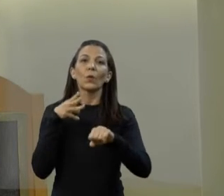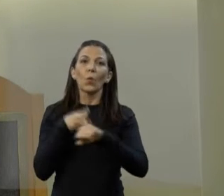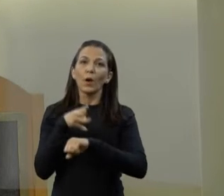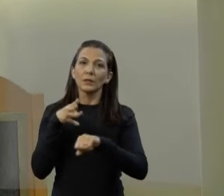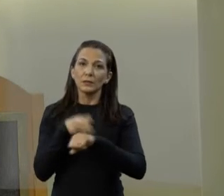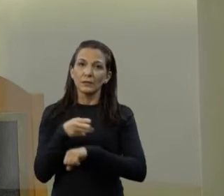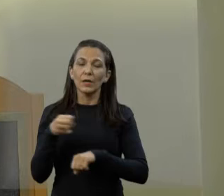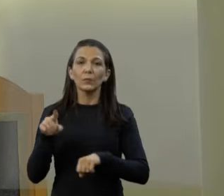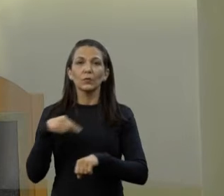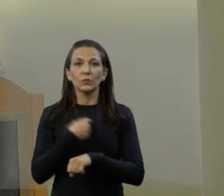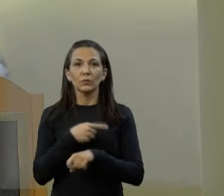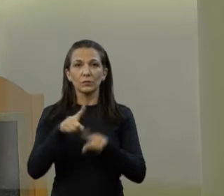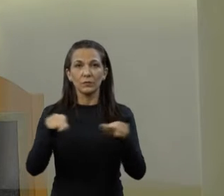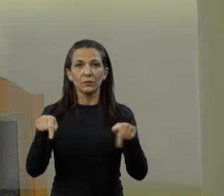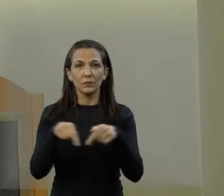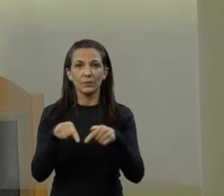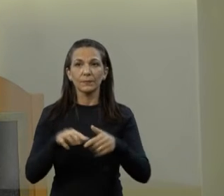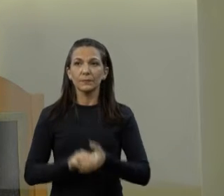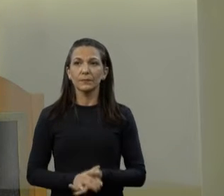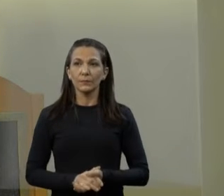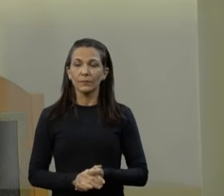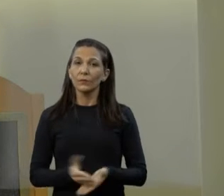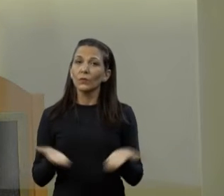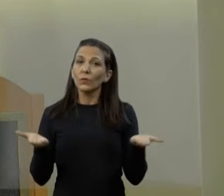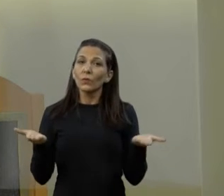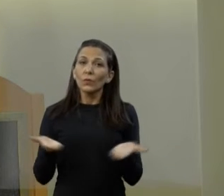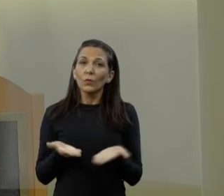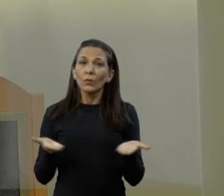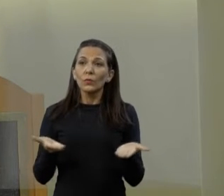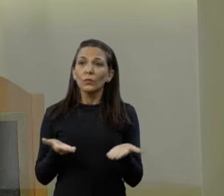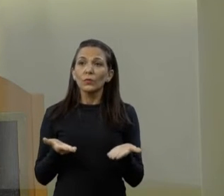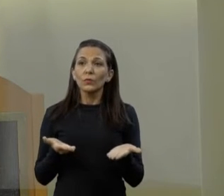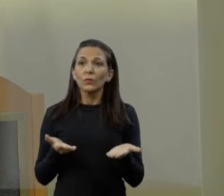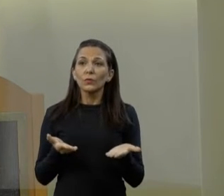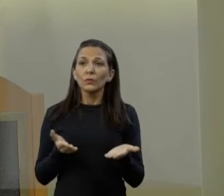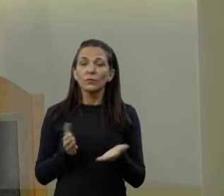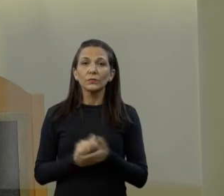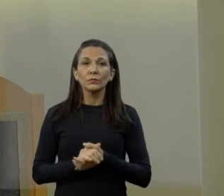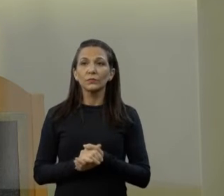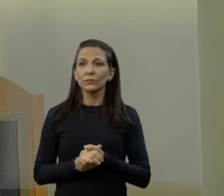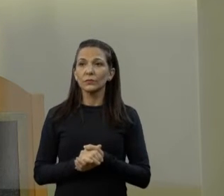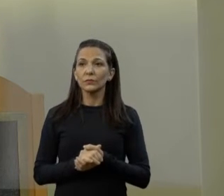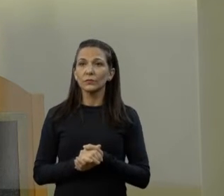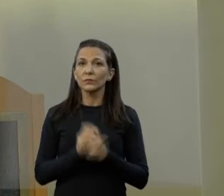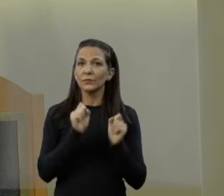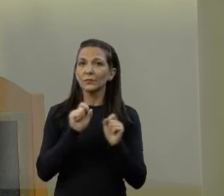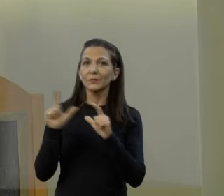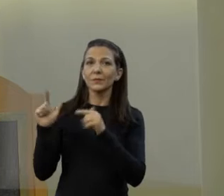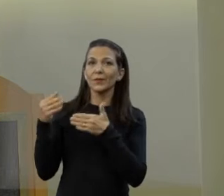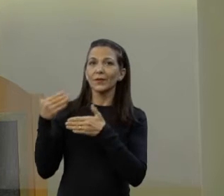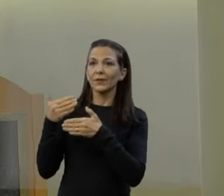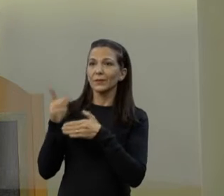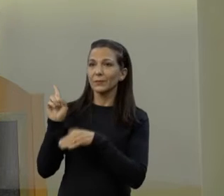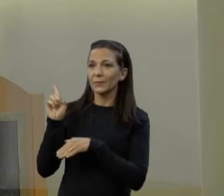do nosso gabinete Então por hoje tá de ar slide não deu tempo por